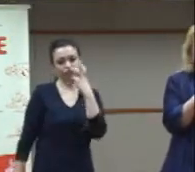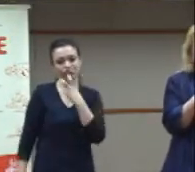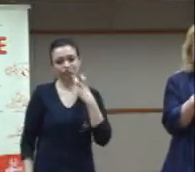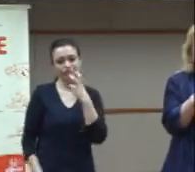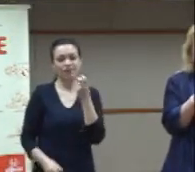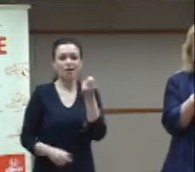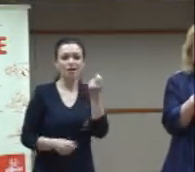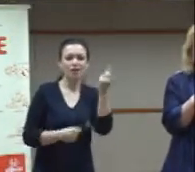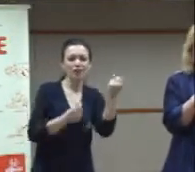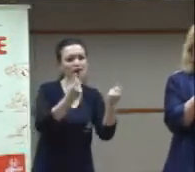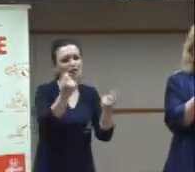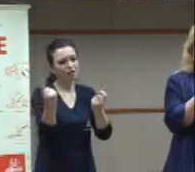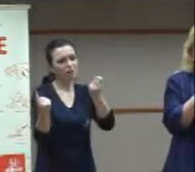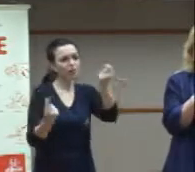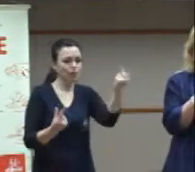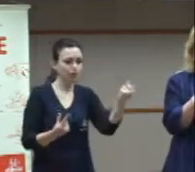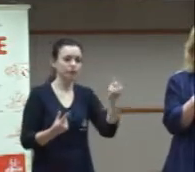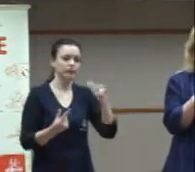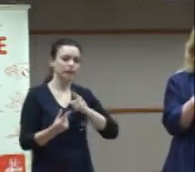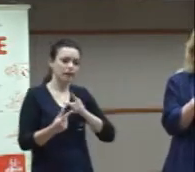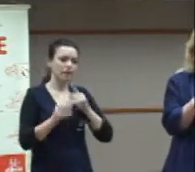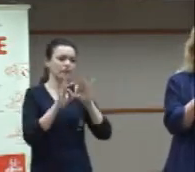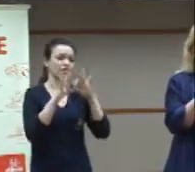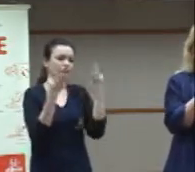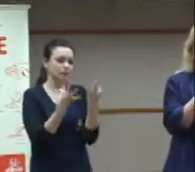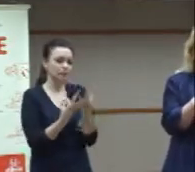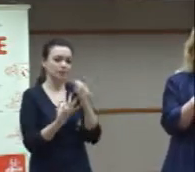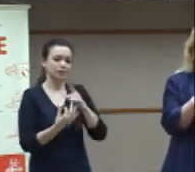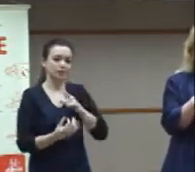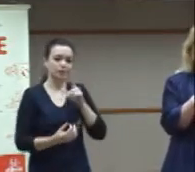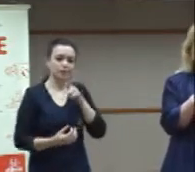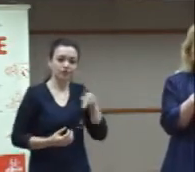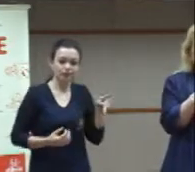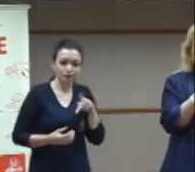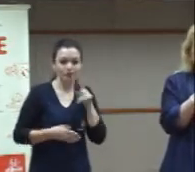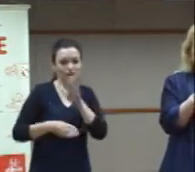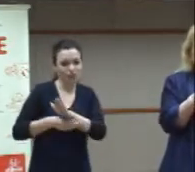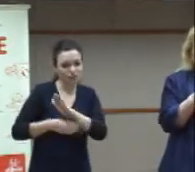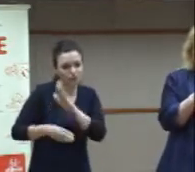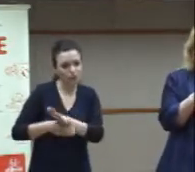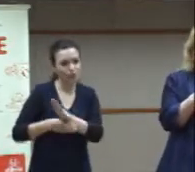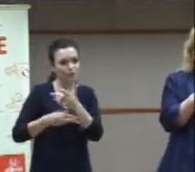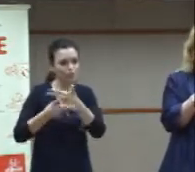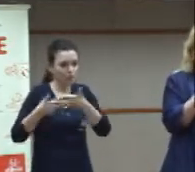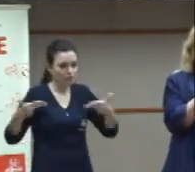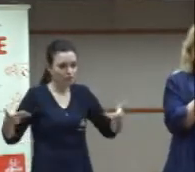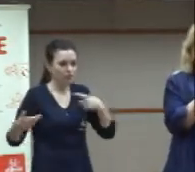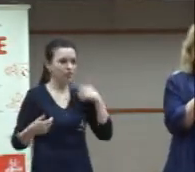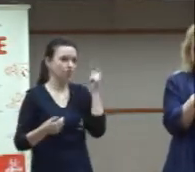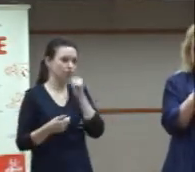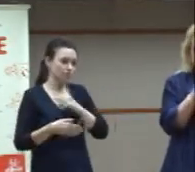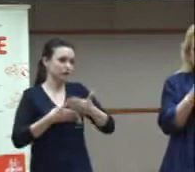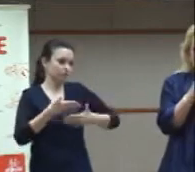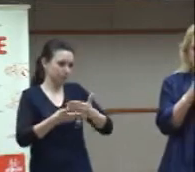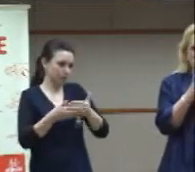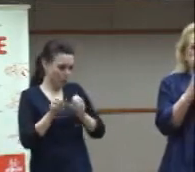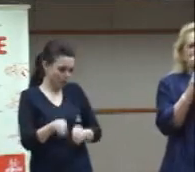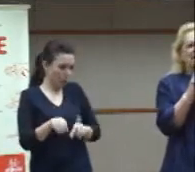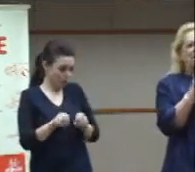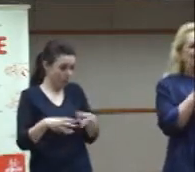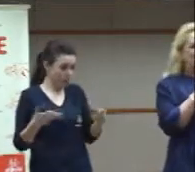algumas exceções que têm familiares que são professores e que pode lhes ajudar nessa questão da